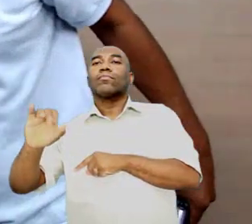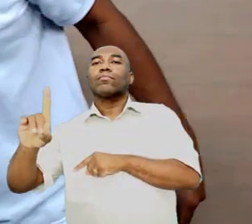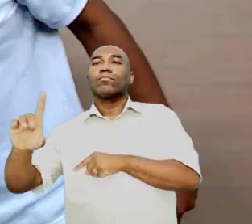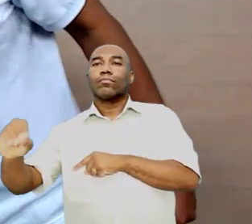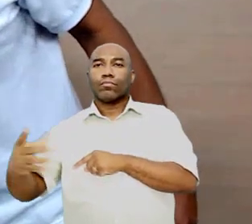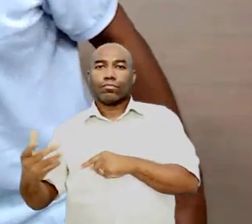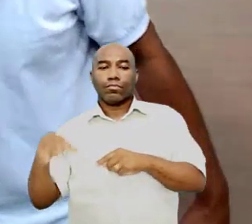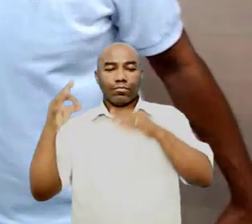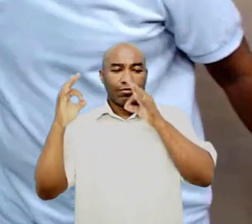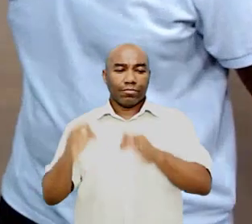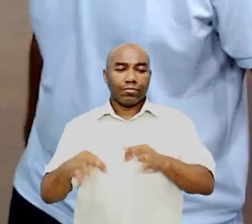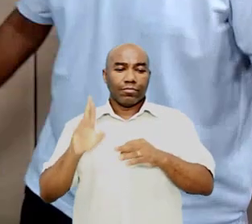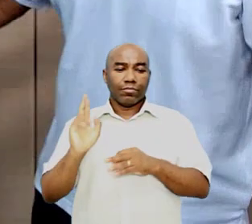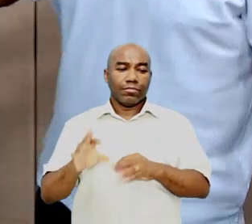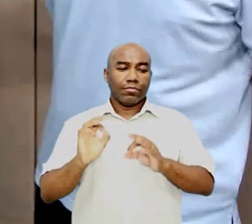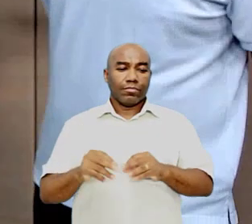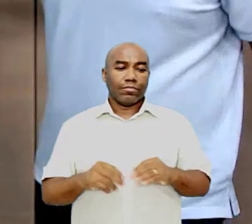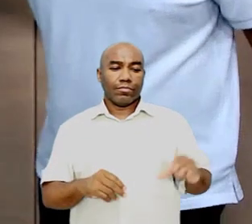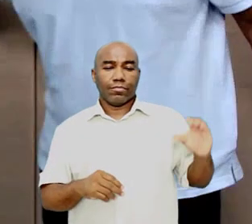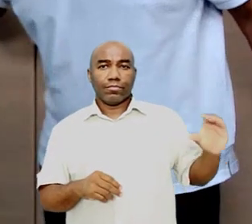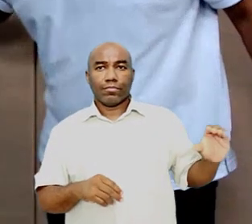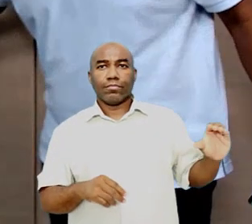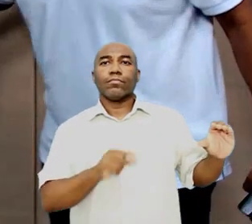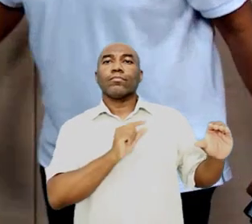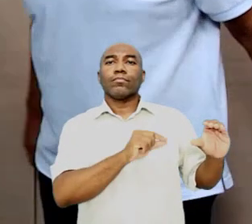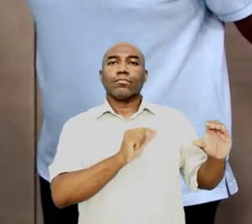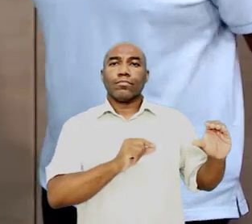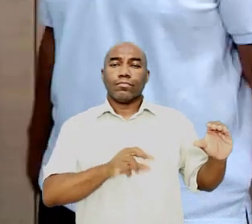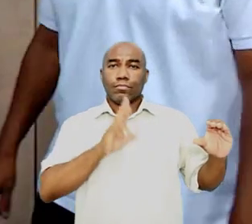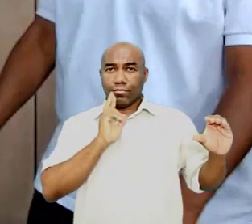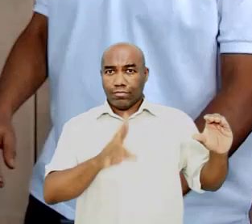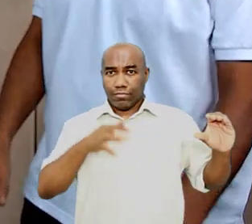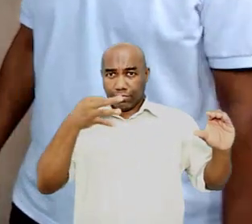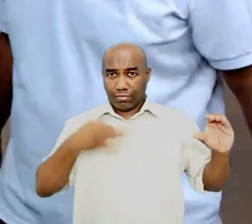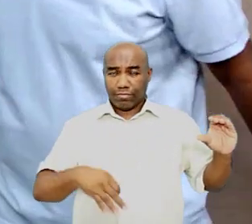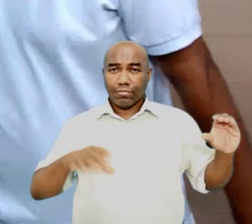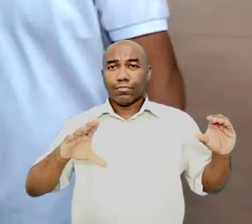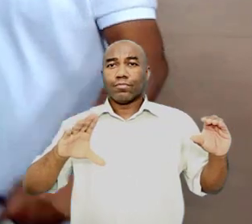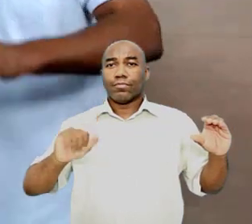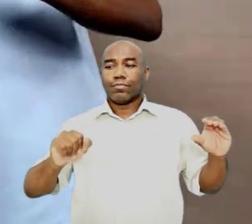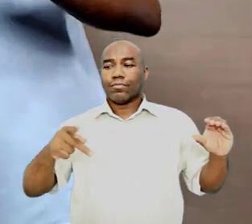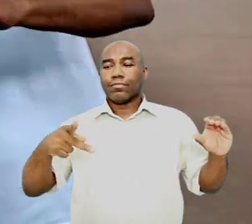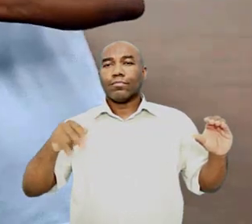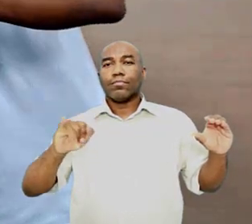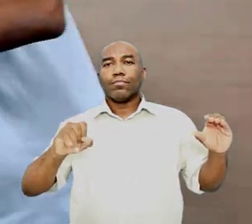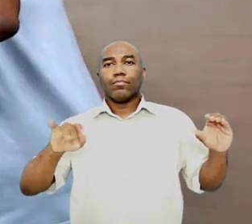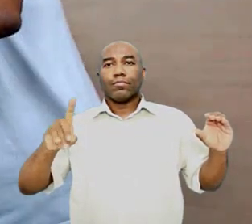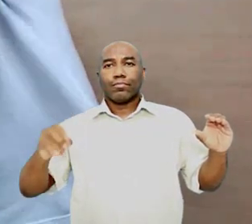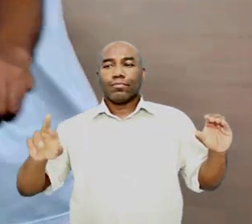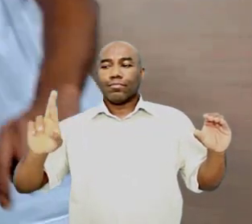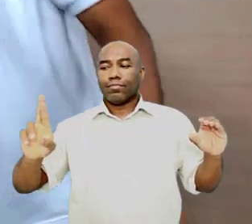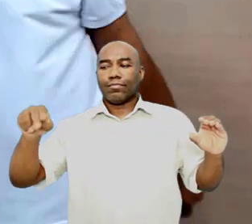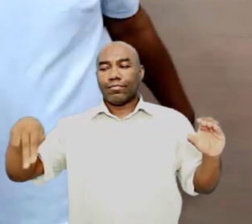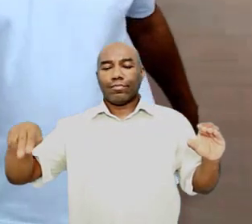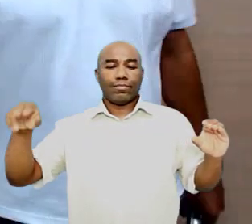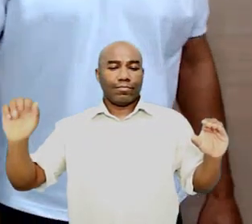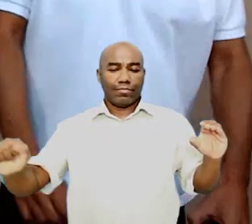Um capsídeo proteico que apresenta como material genético o